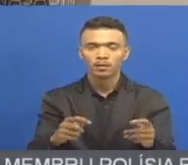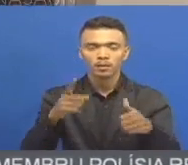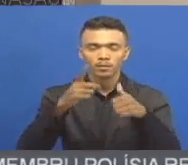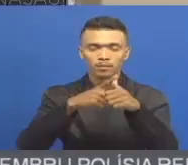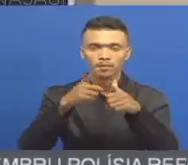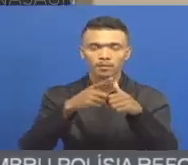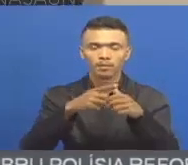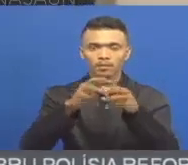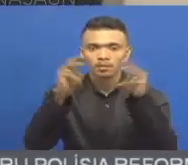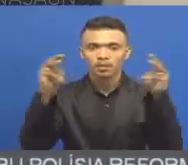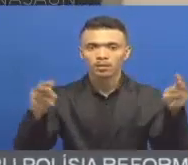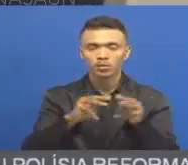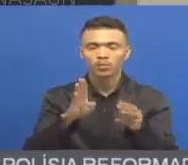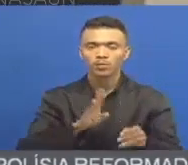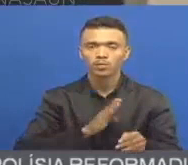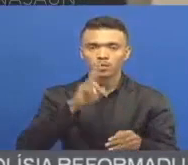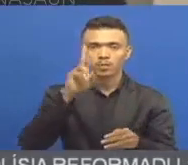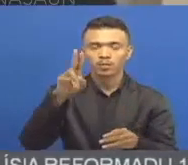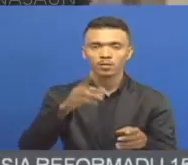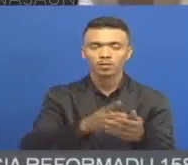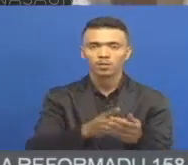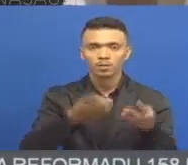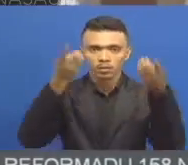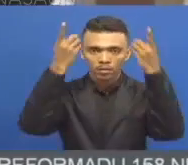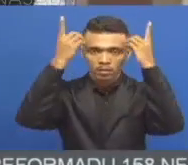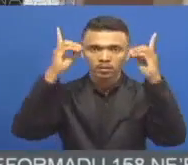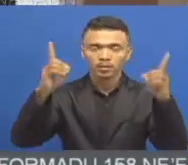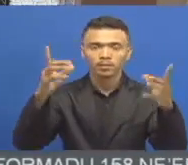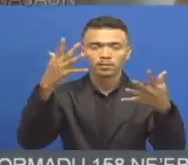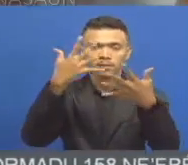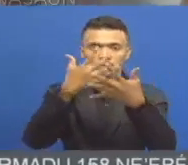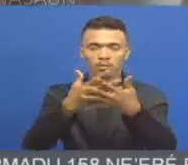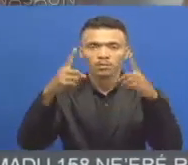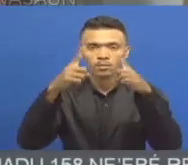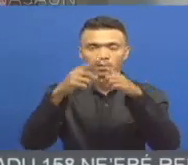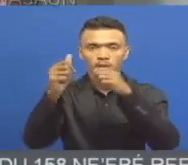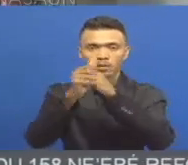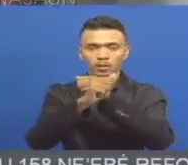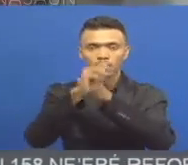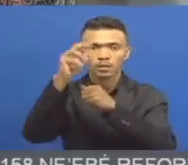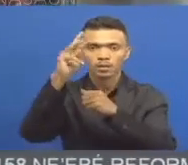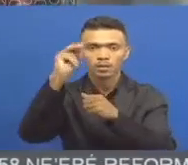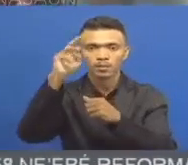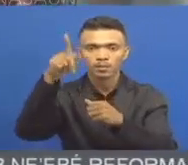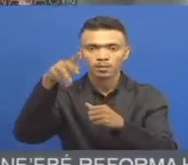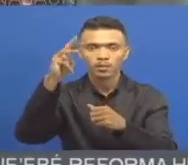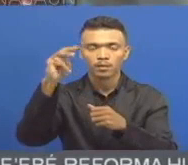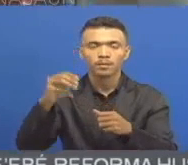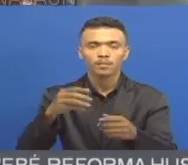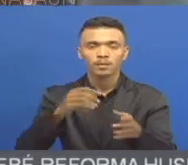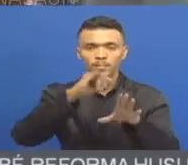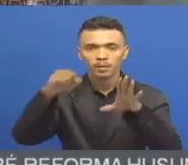primeira instância município Balcão, aplica medida prisão preventiva, ba arguido a NPN,